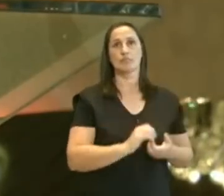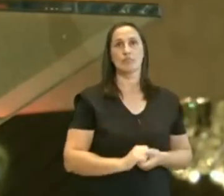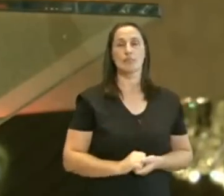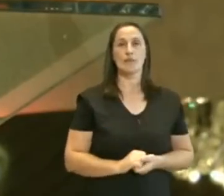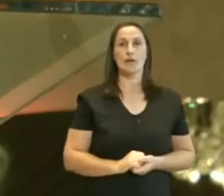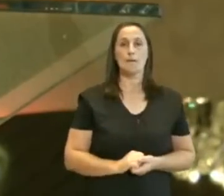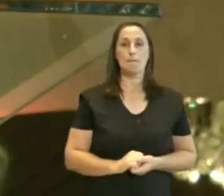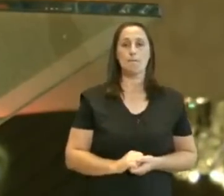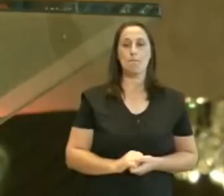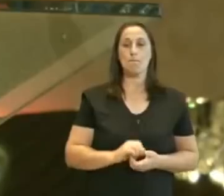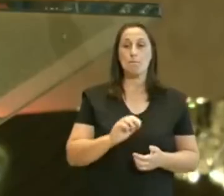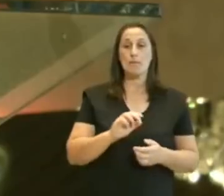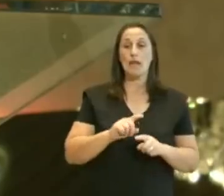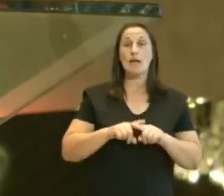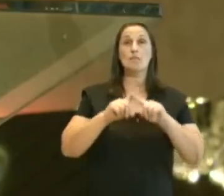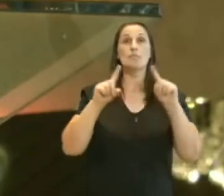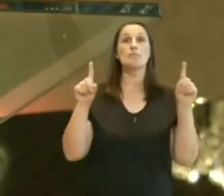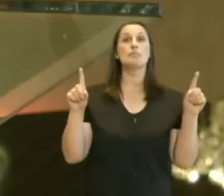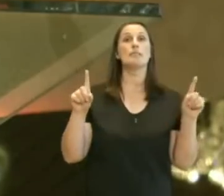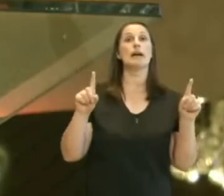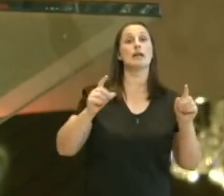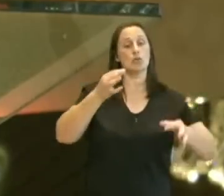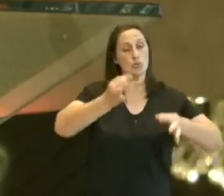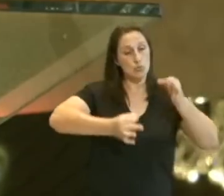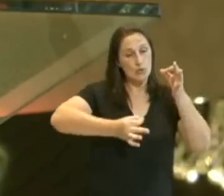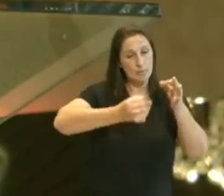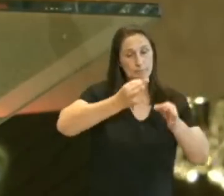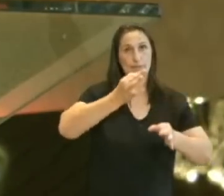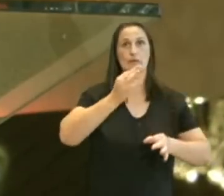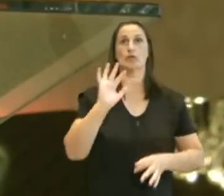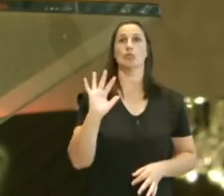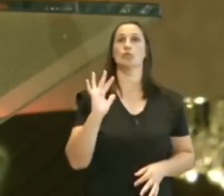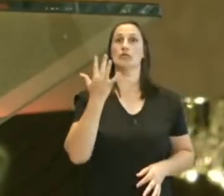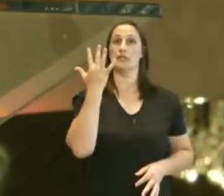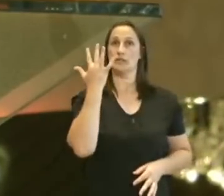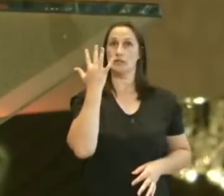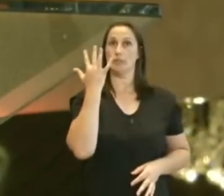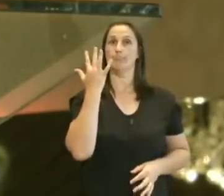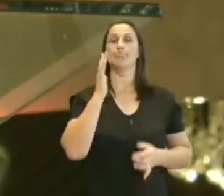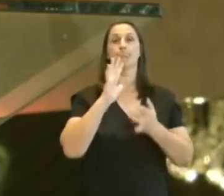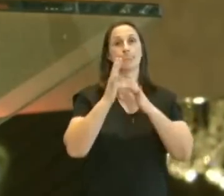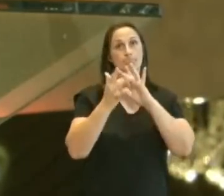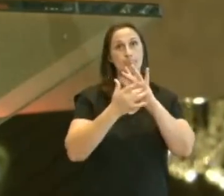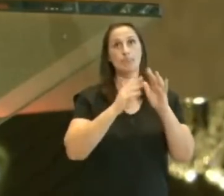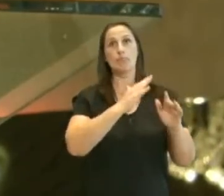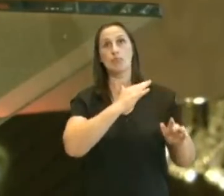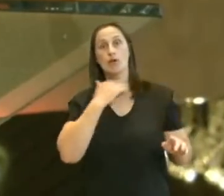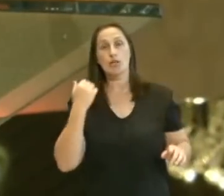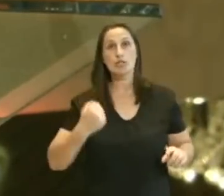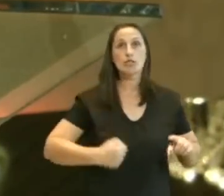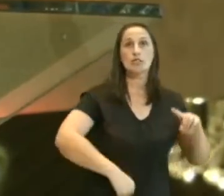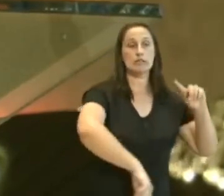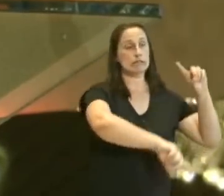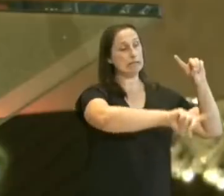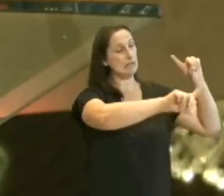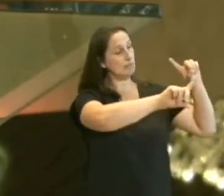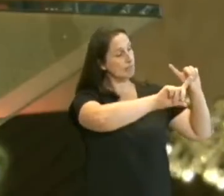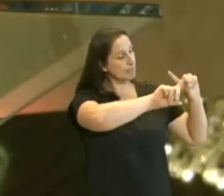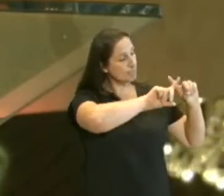Mas chegou o julgamento, veio a condenação. E eles esperaram até a morte de